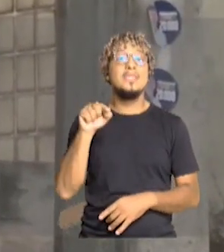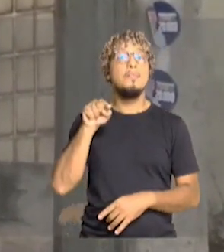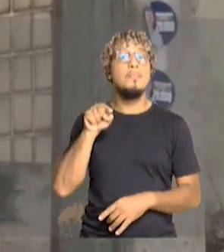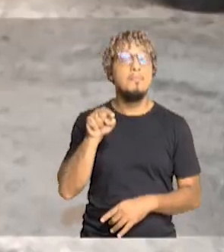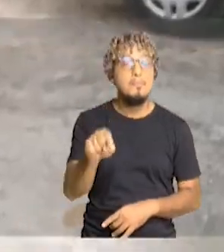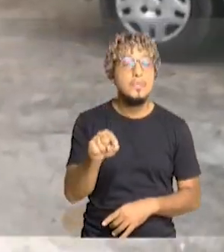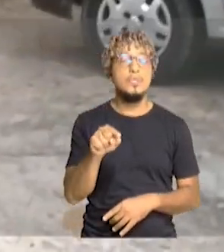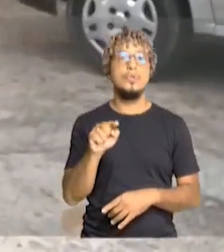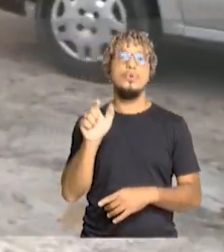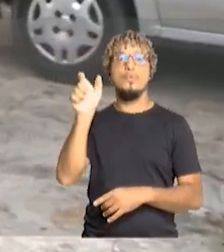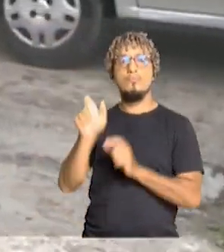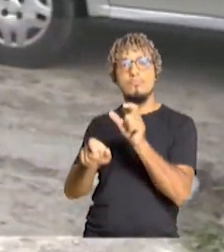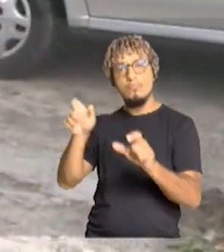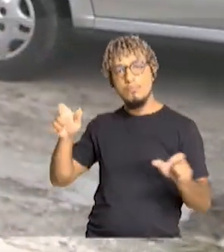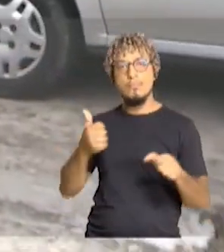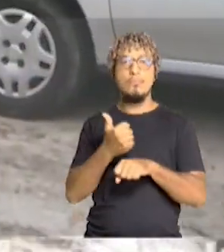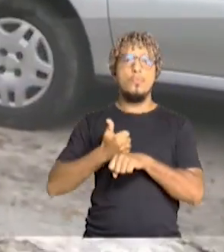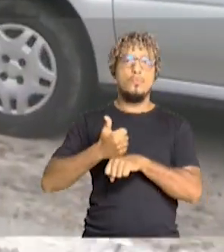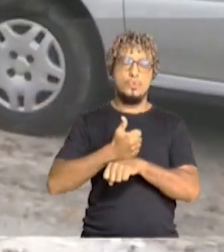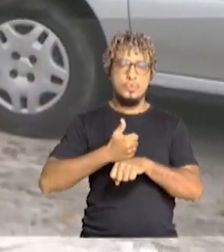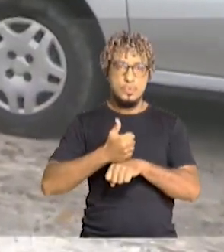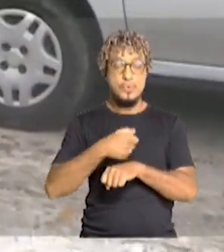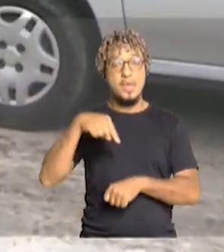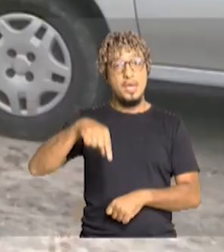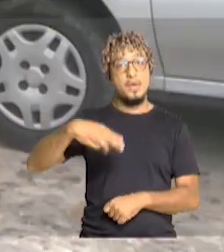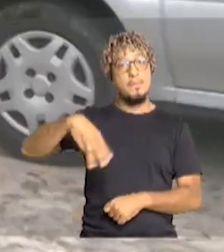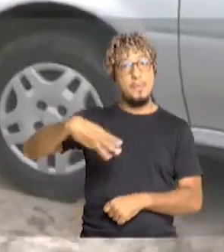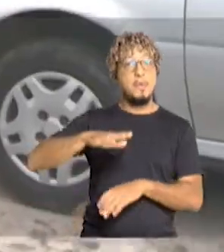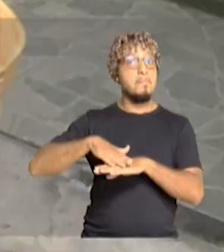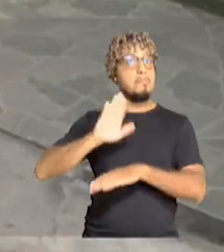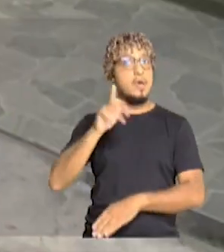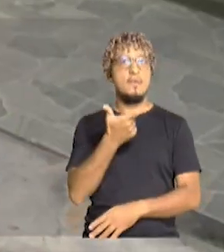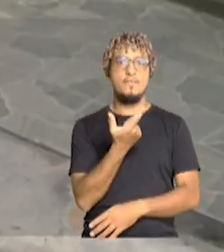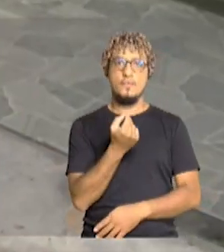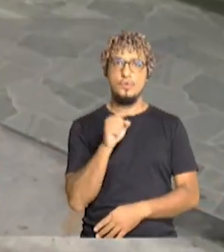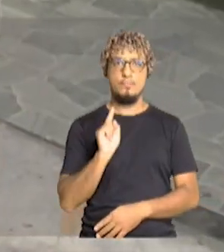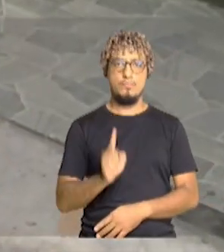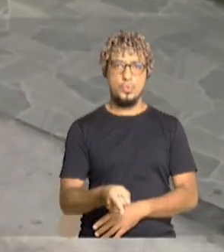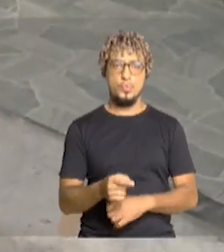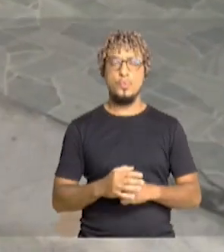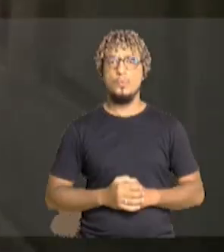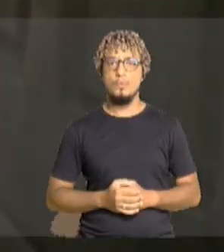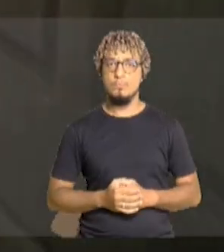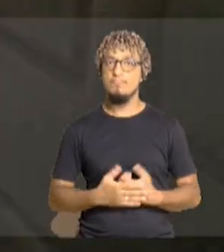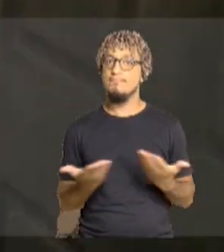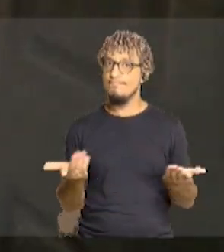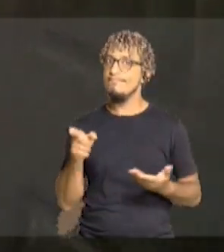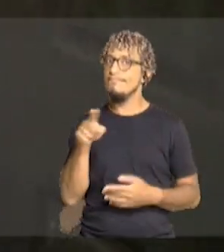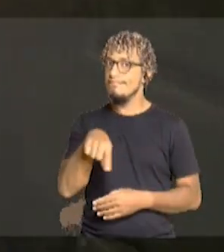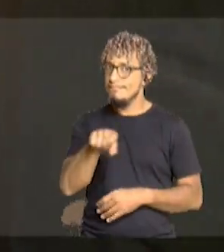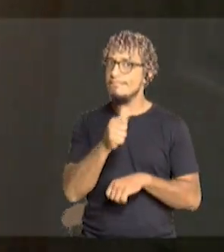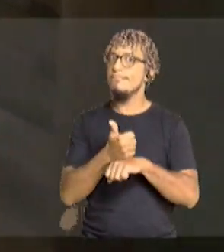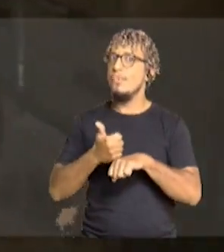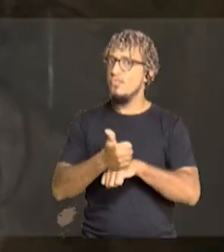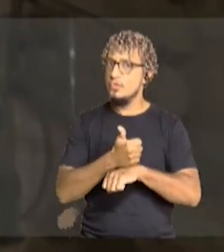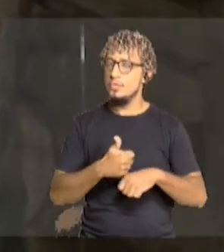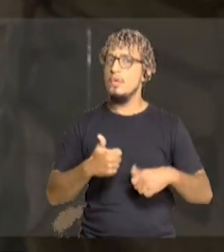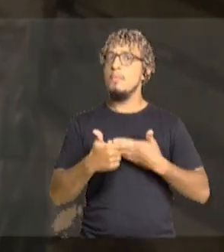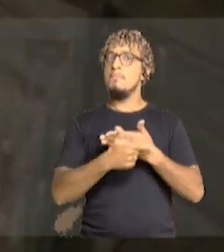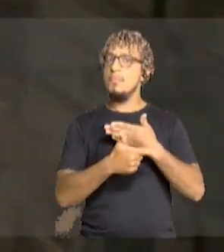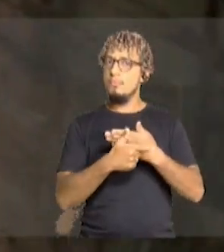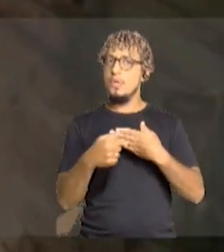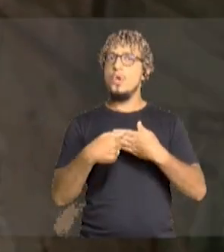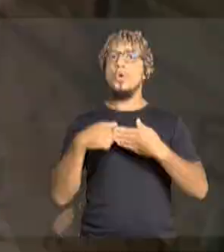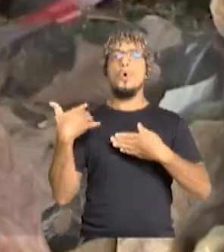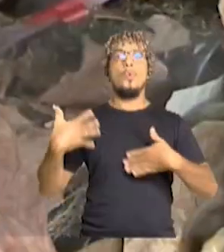saúde e de endemias no Brasil no Maranhão São mais de 20 mil esses profissionais desempenham um papel